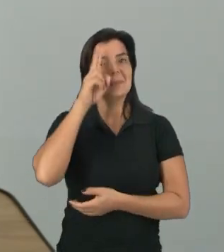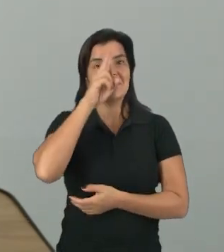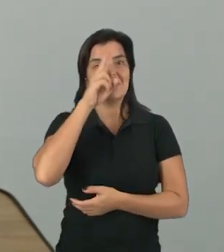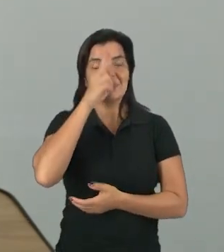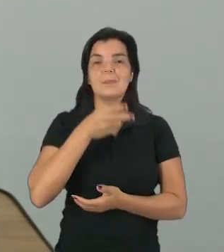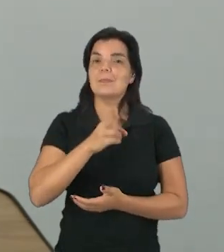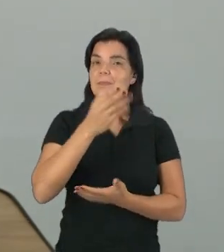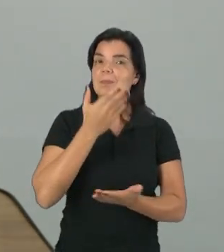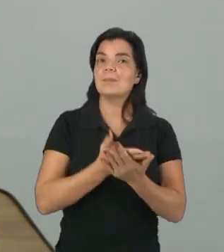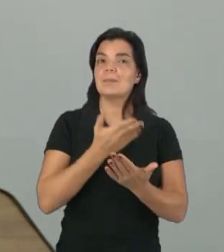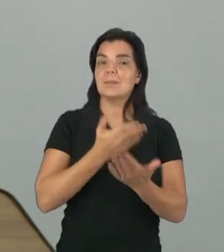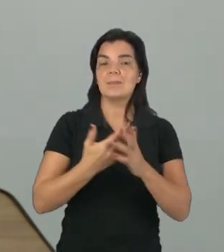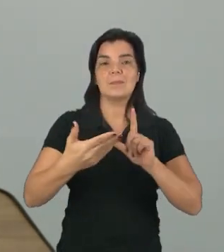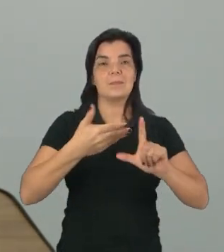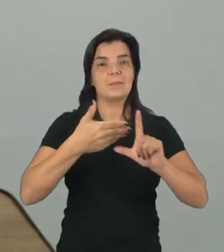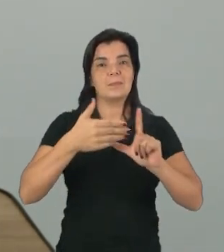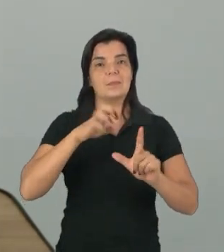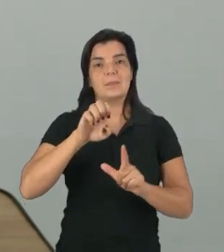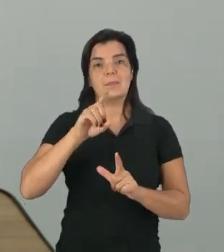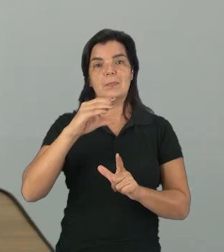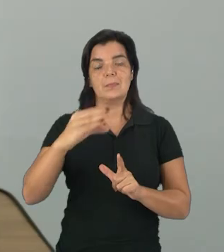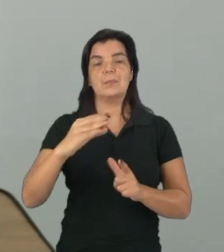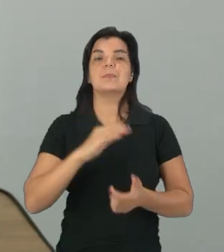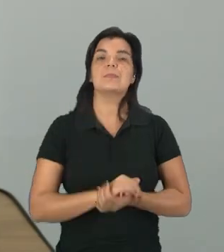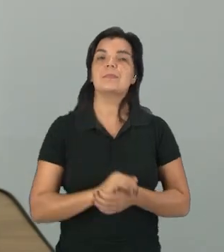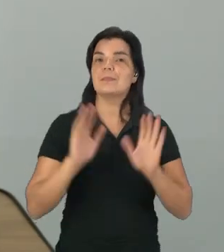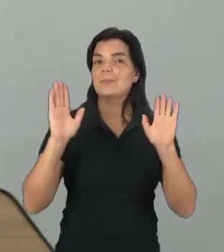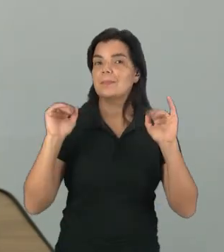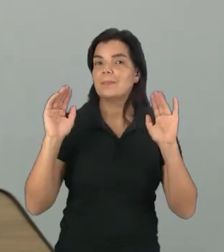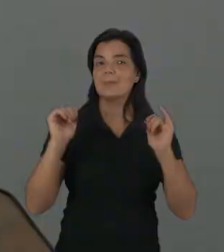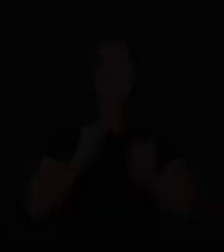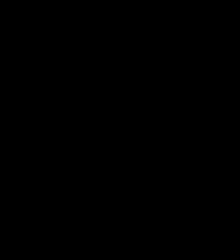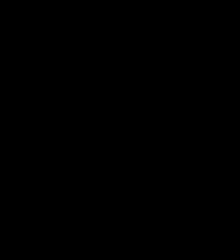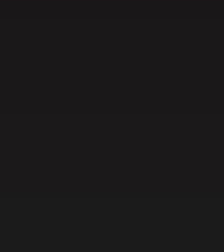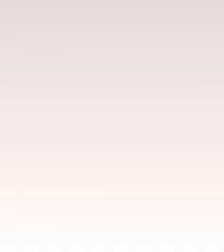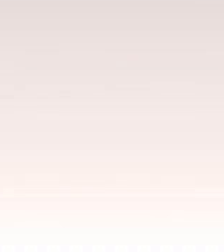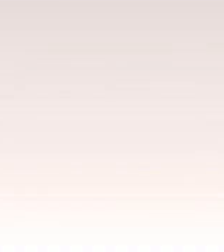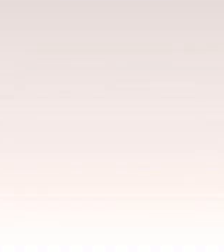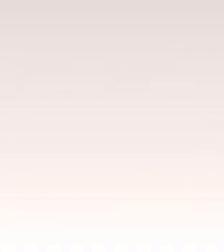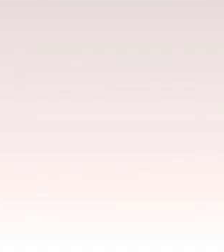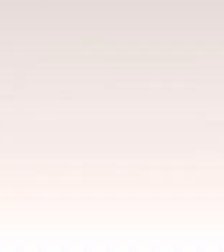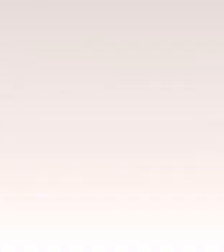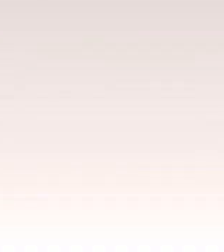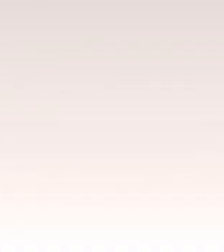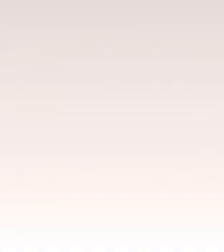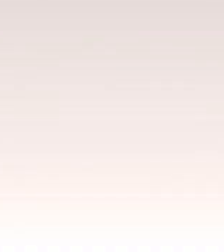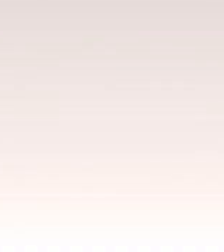lembre, continue estudando, acessando a nossa plataforma Eduque. Até mais!